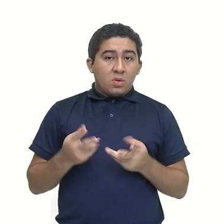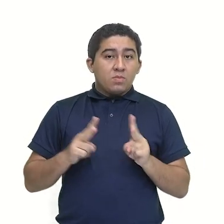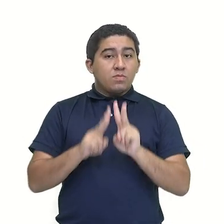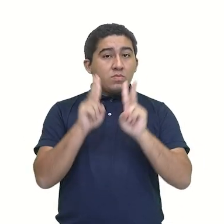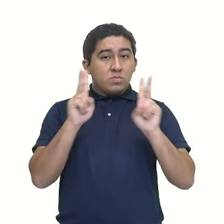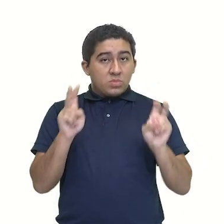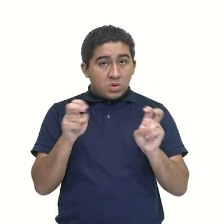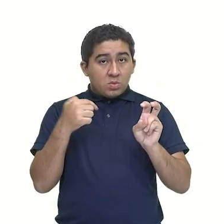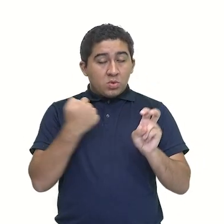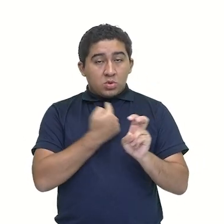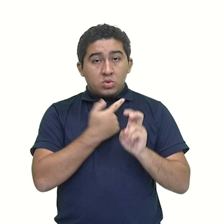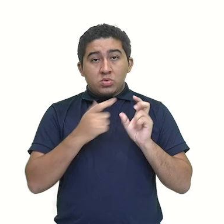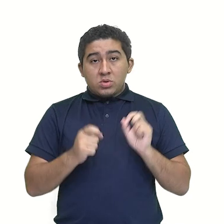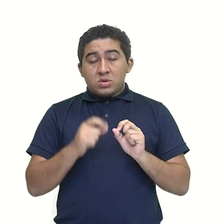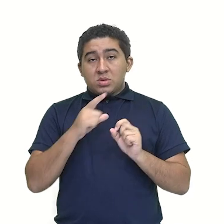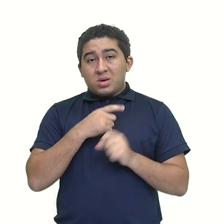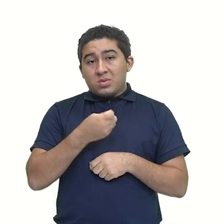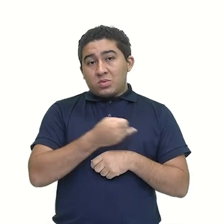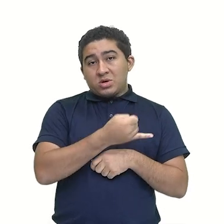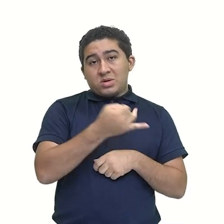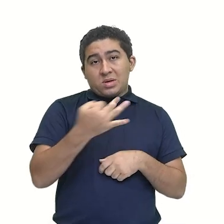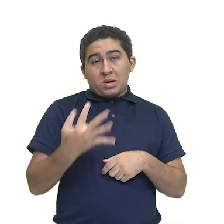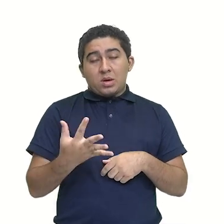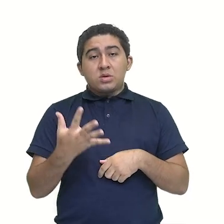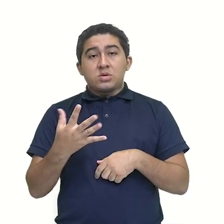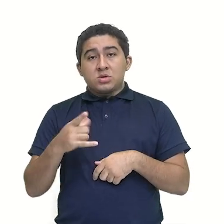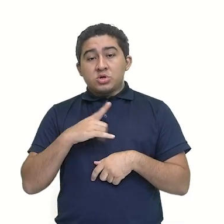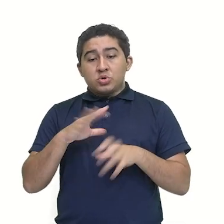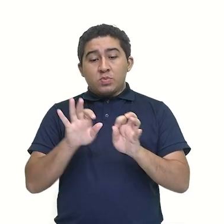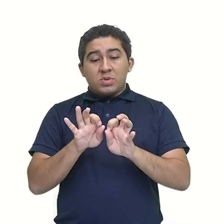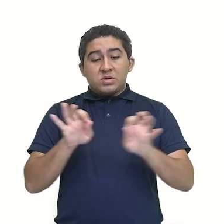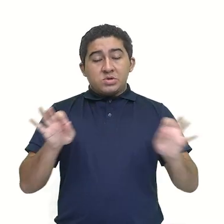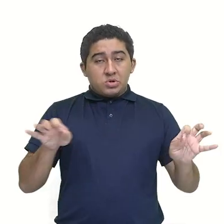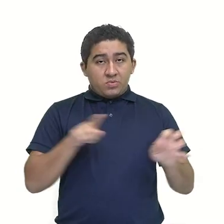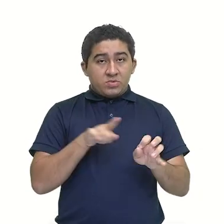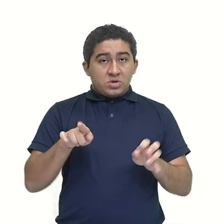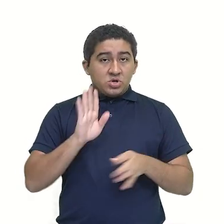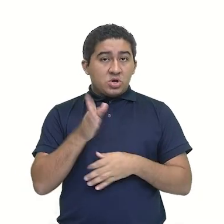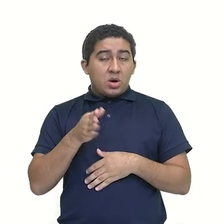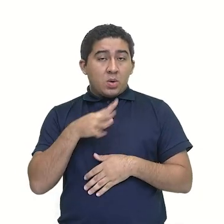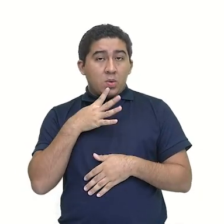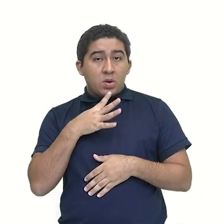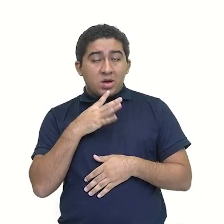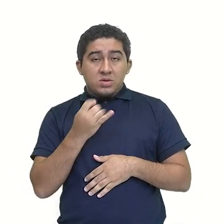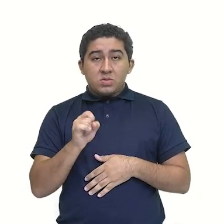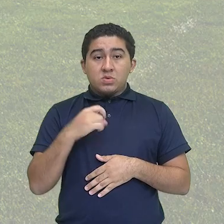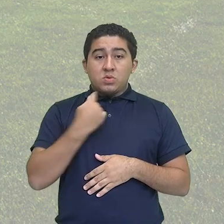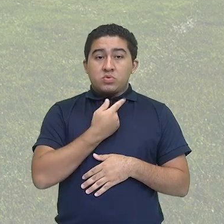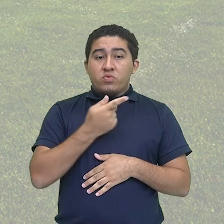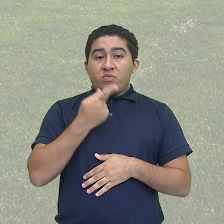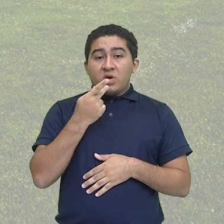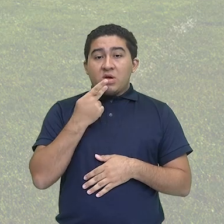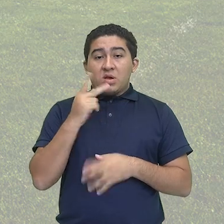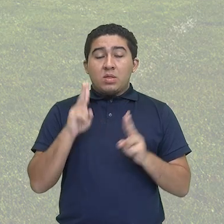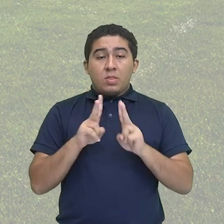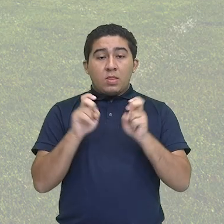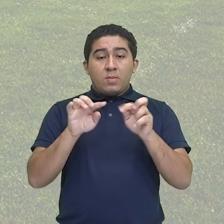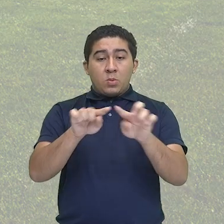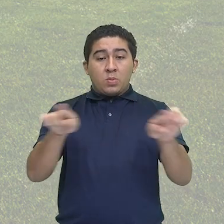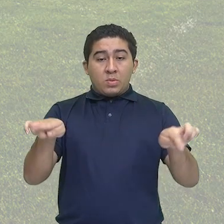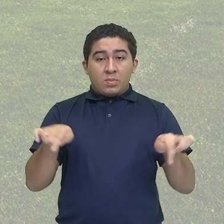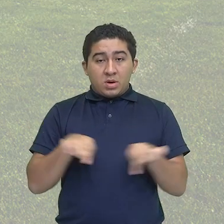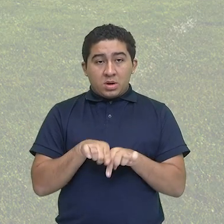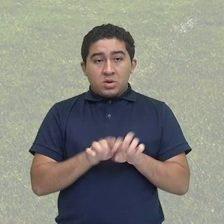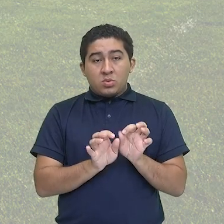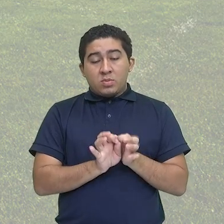das nossas unidades de medida, né? Você já conhece quando a gente fala aí de área, né? De comprimento, de medidas,